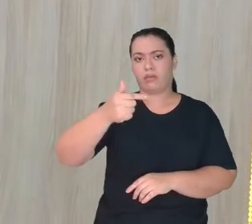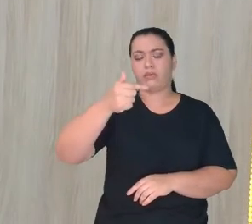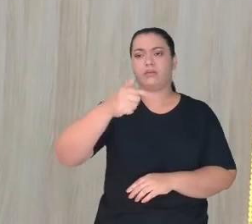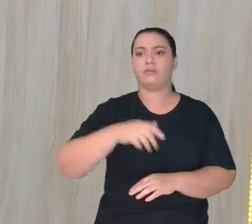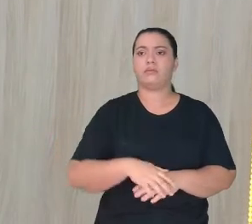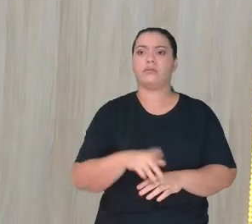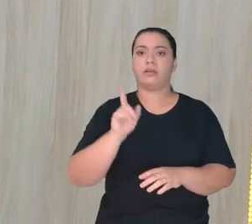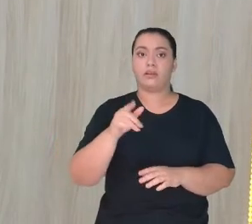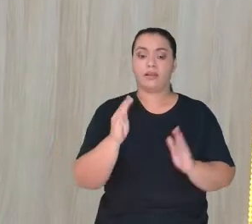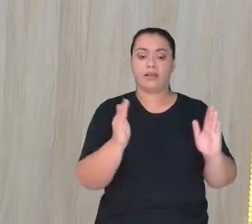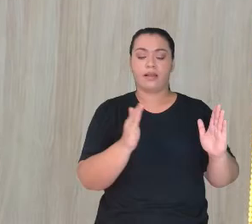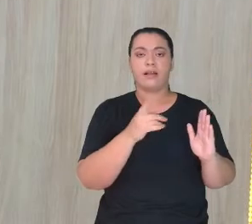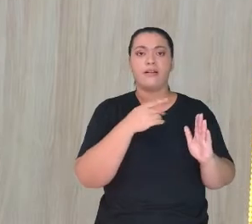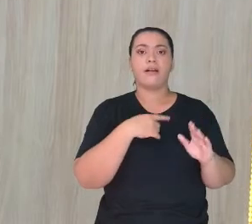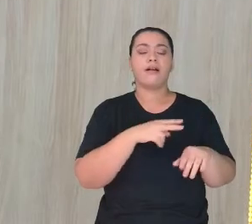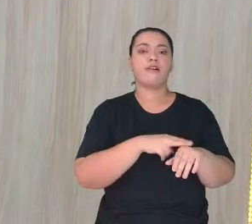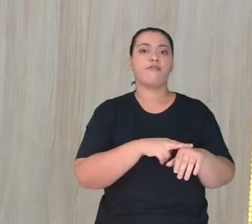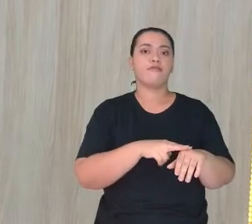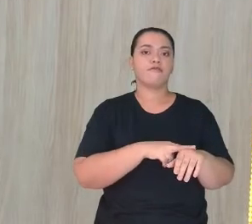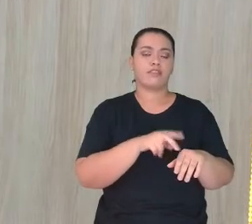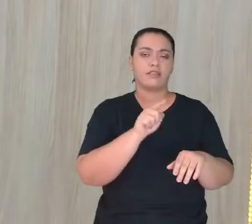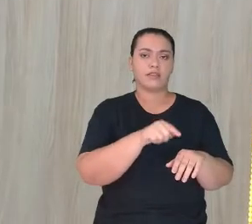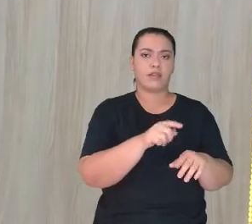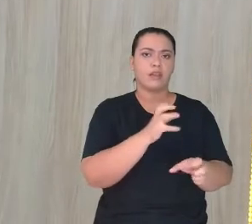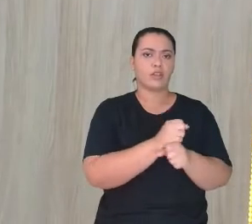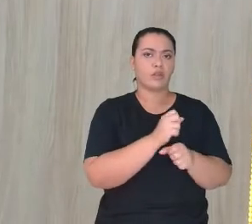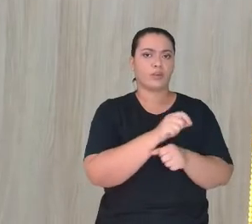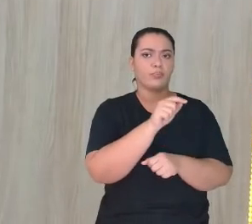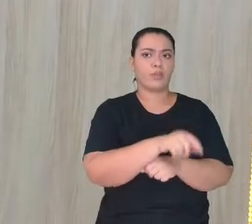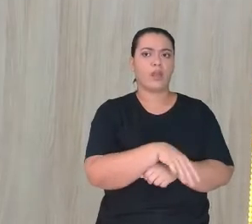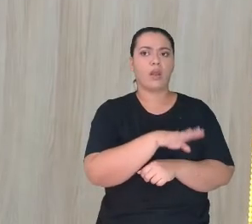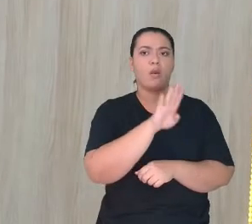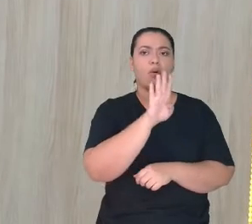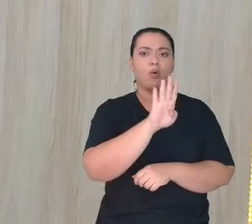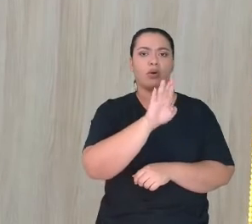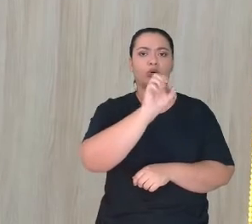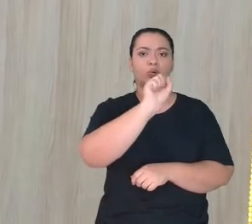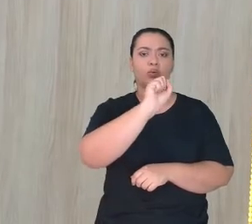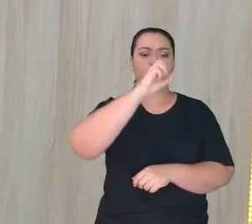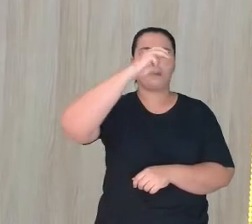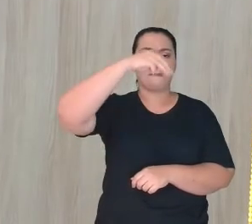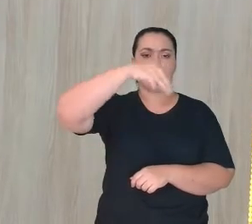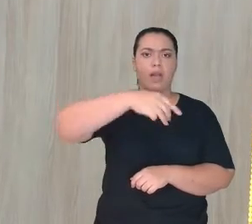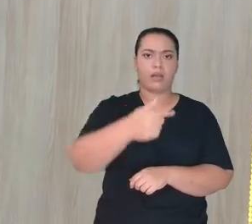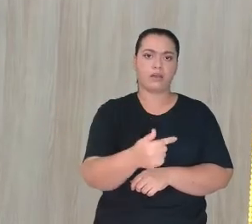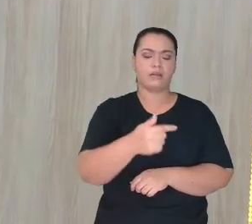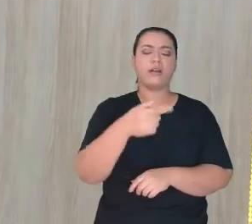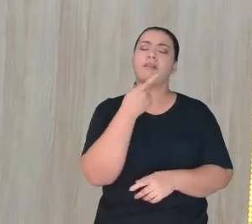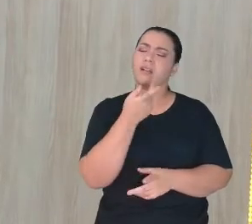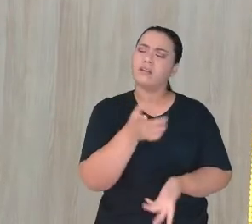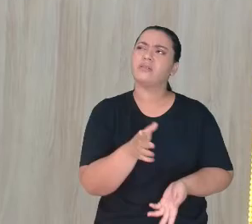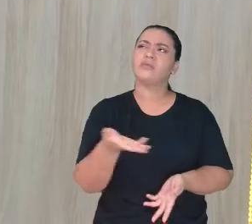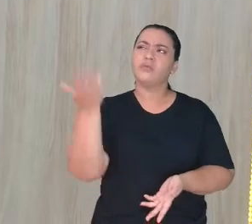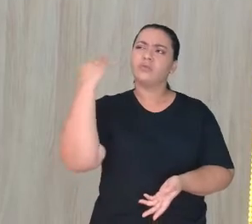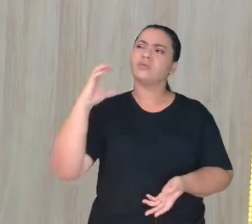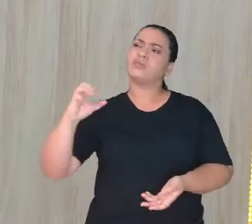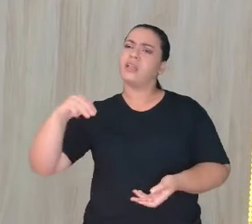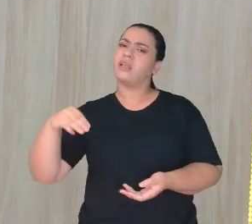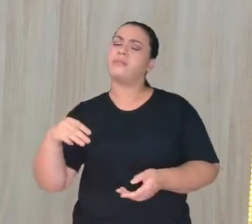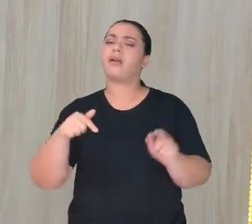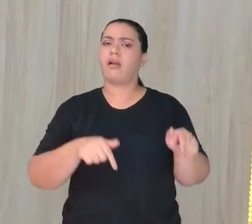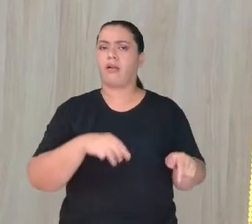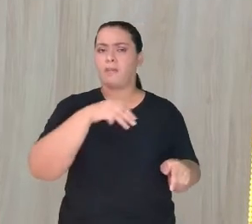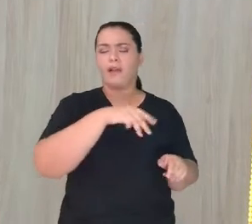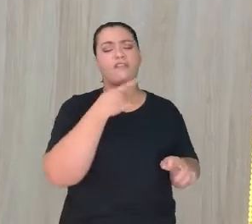verde equivale a 48 metros quadrados. O Ricardinho, aqui é metros quadrados, o outro era centímetros quadrados, porque aqui a medida